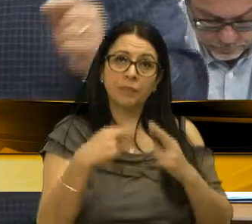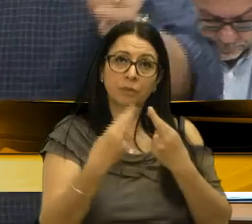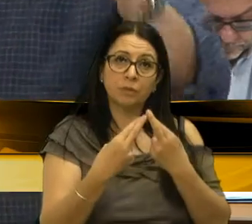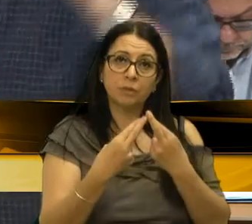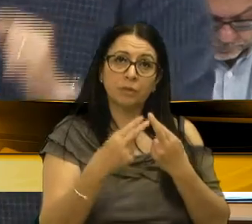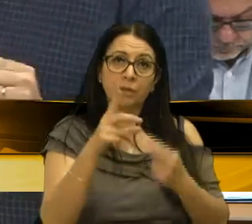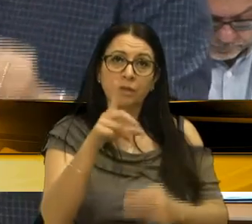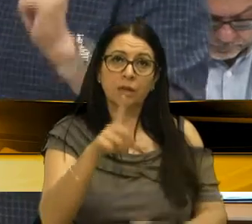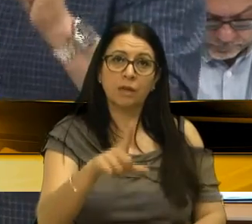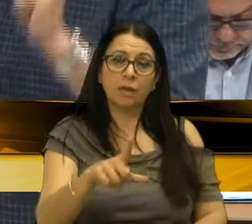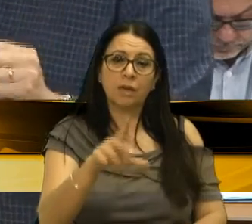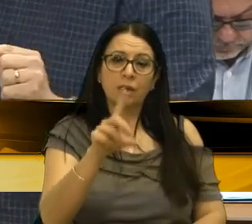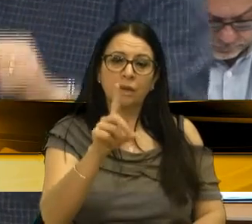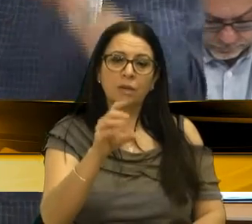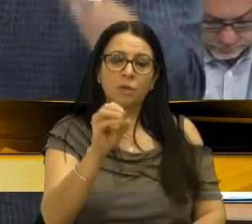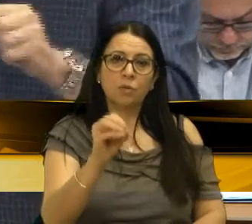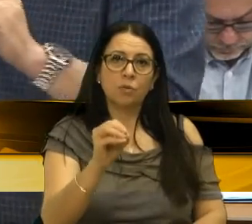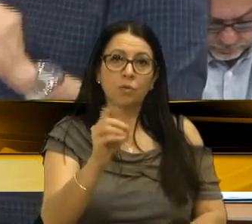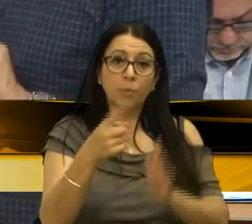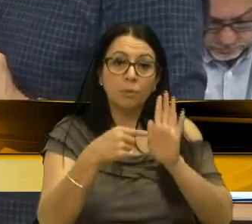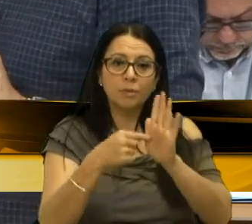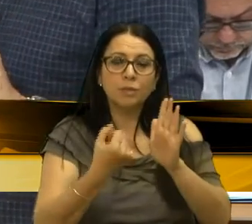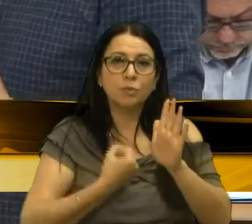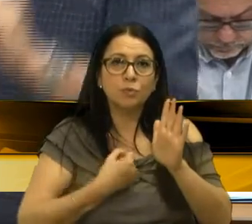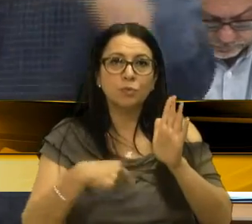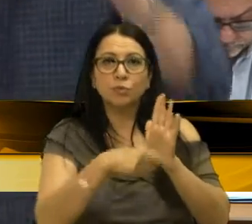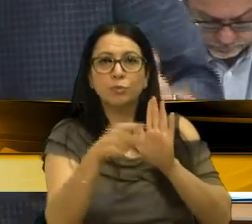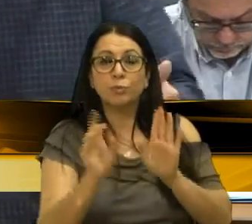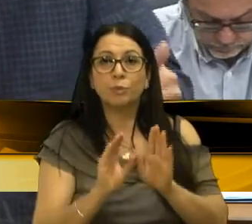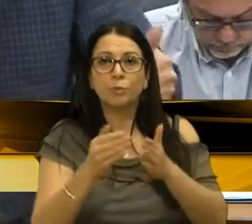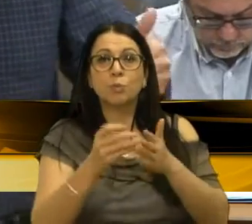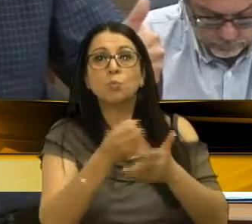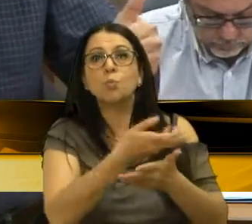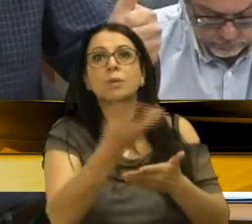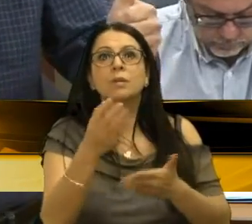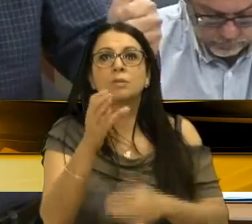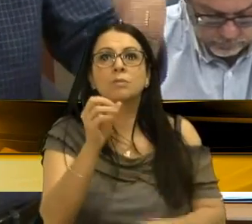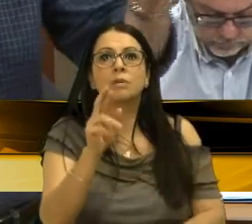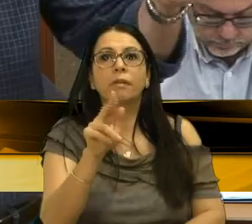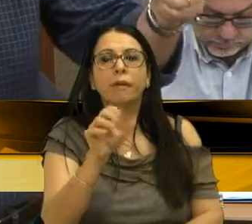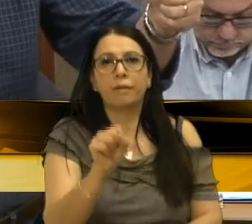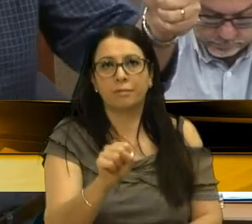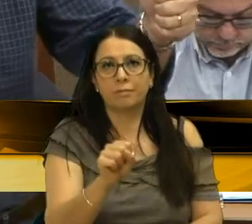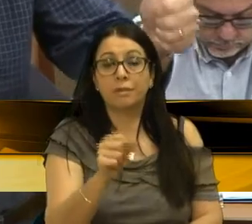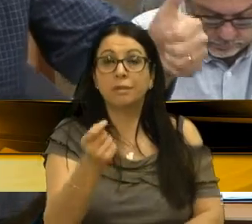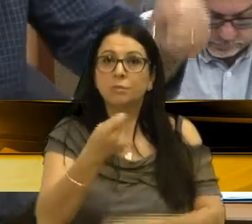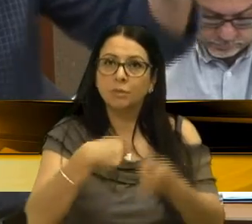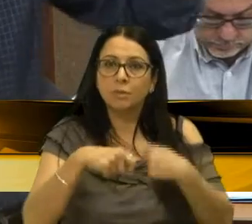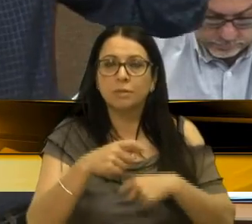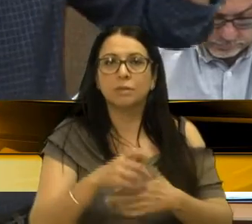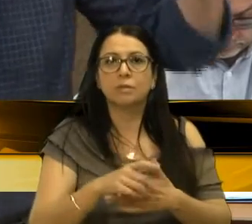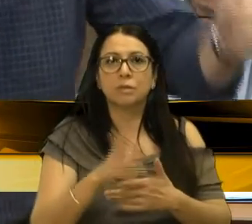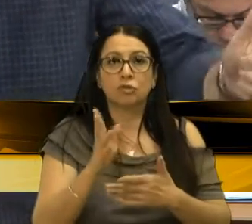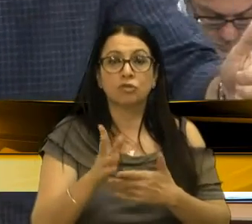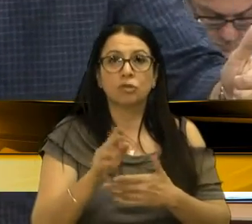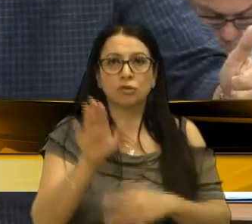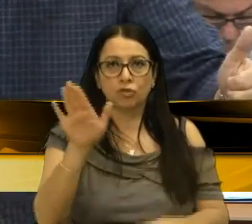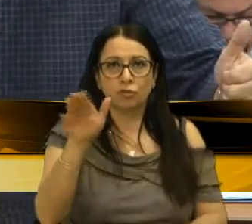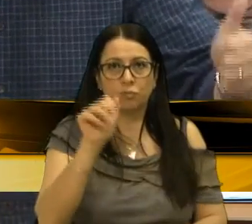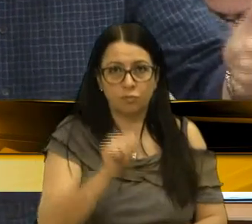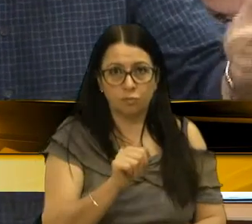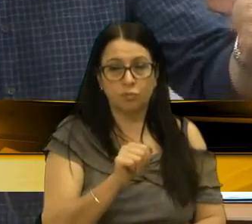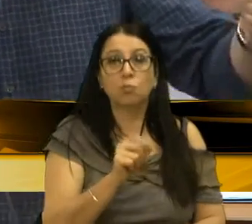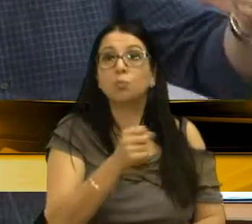que trouxesse esses dados para a comissão. De quantos cargos, né, essa administração já nomeou,